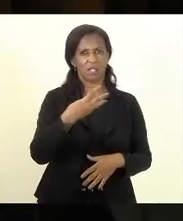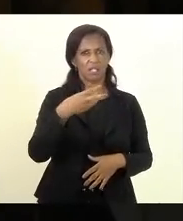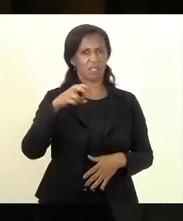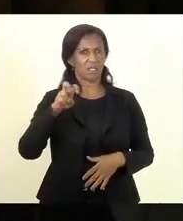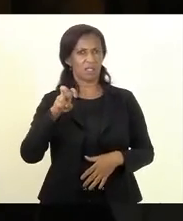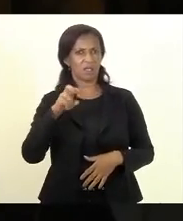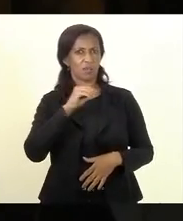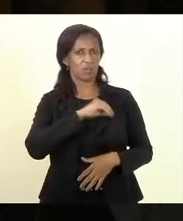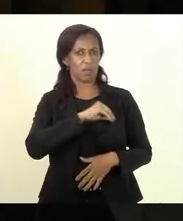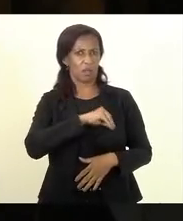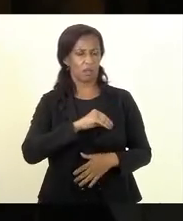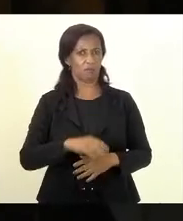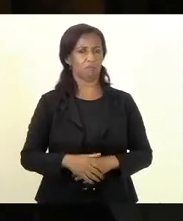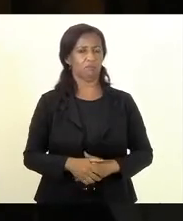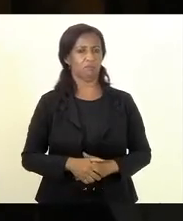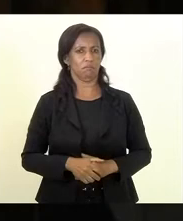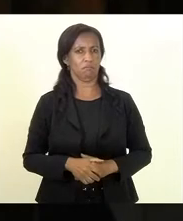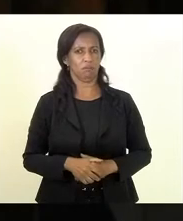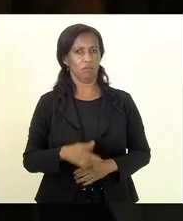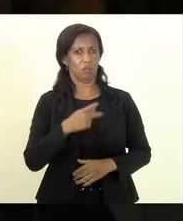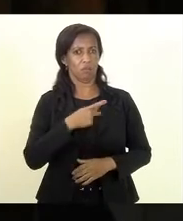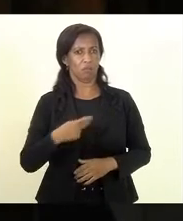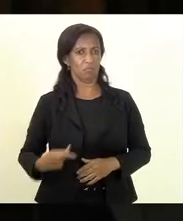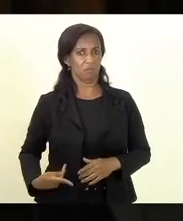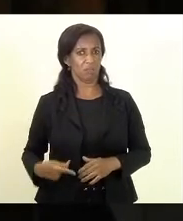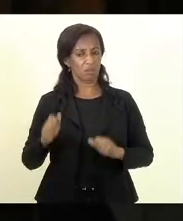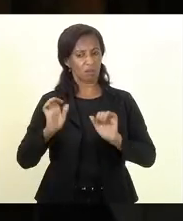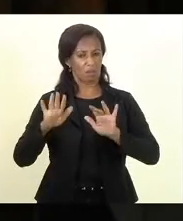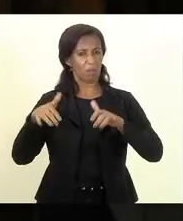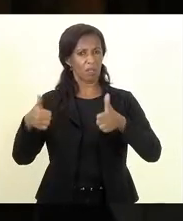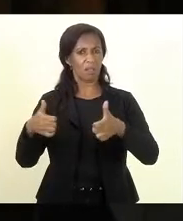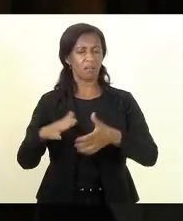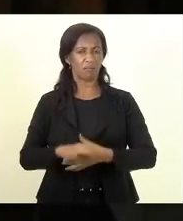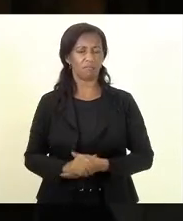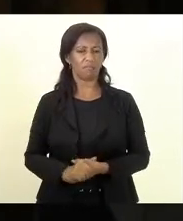salários mínimos, o presidente está bem situado.